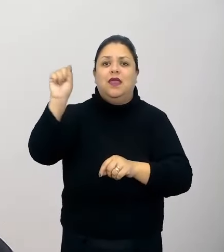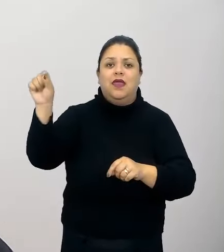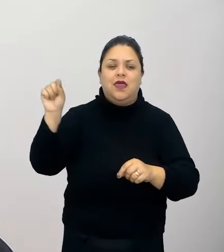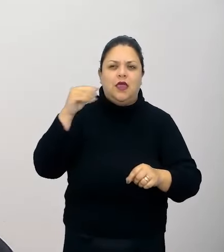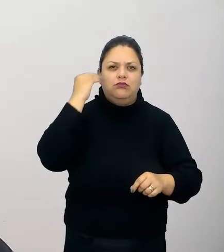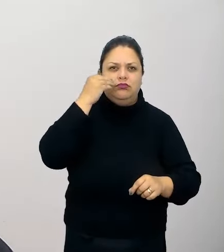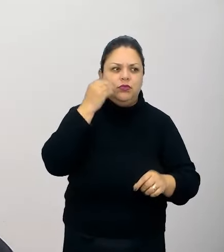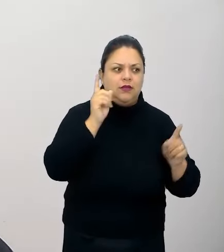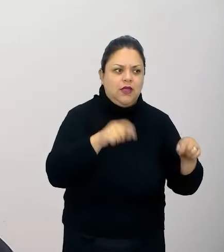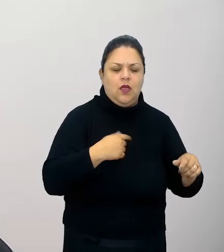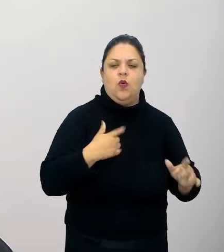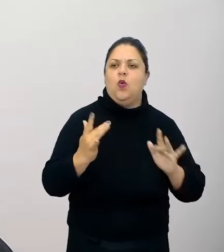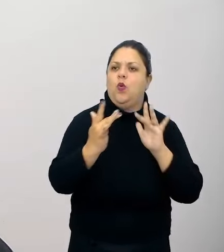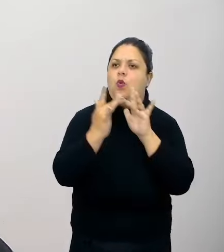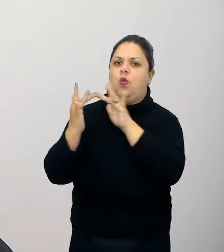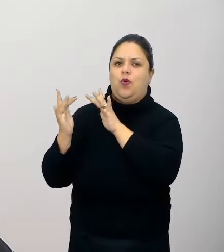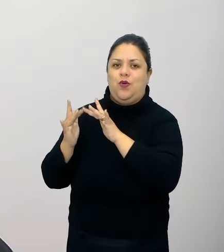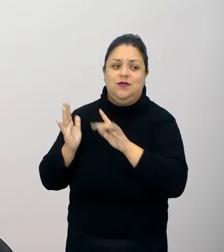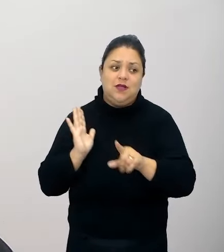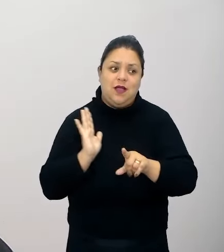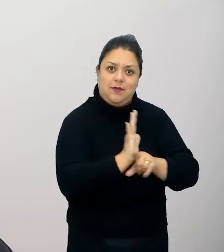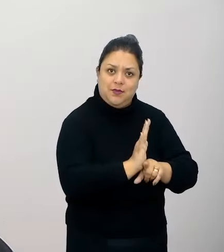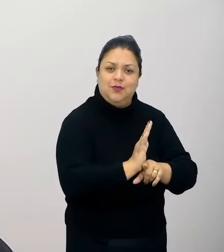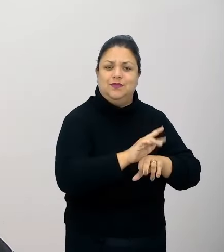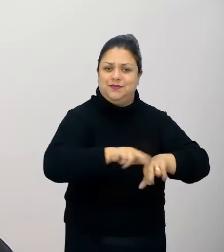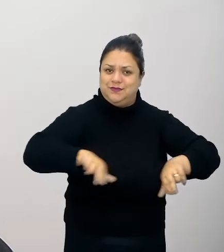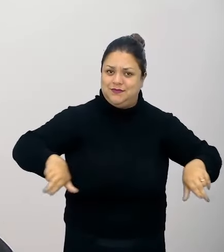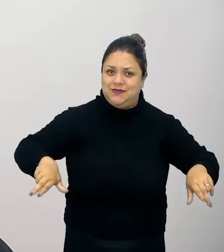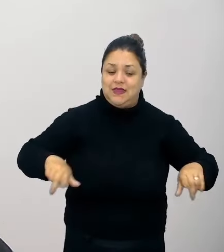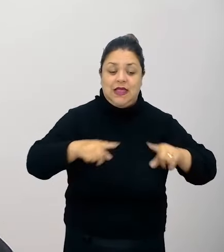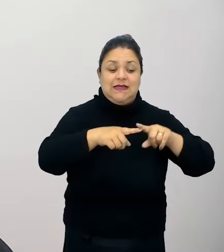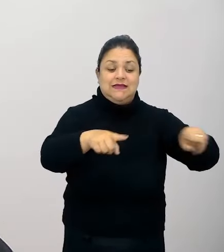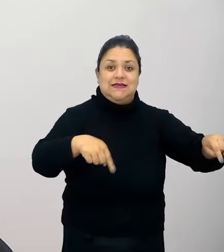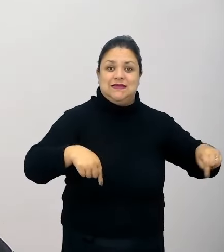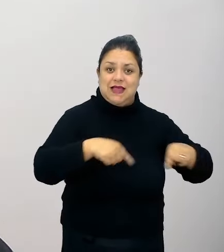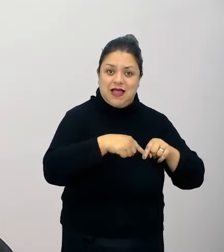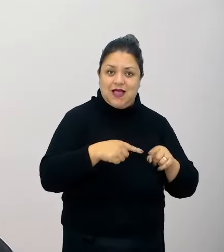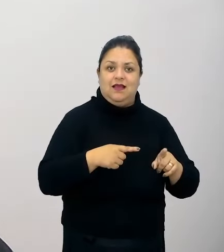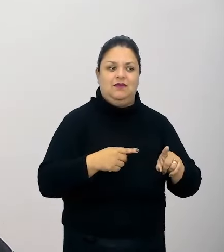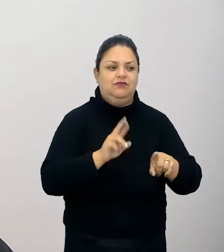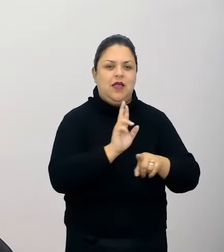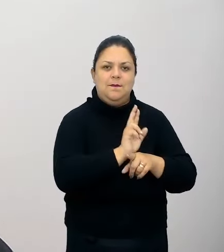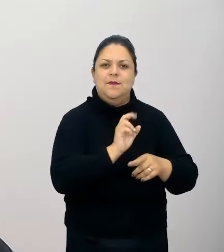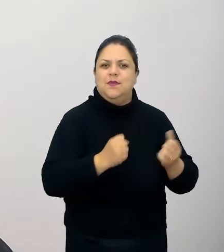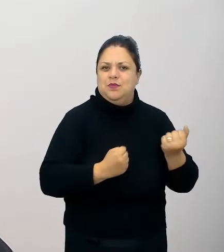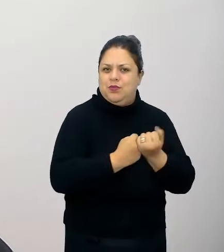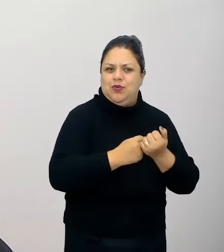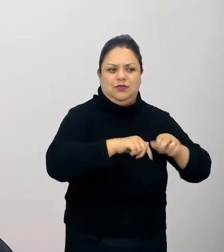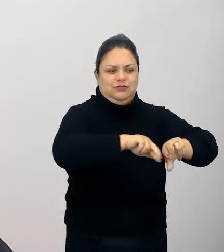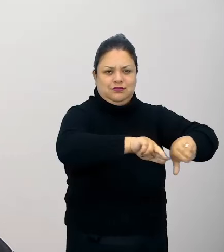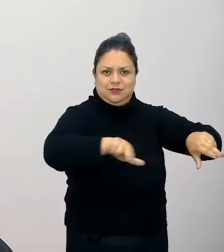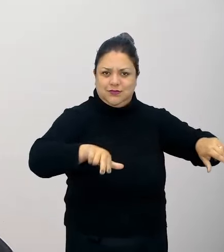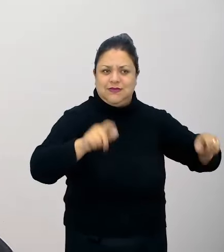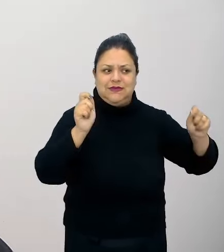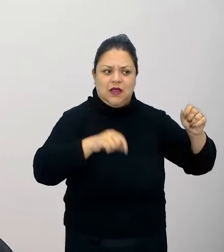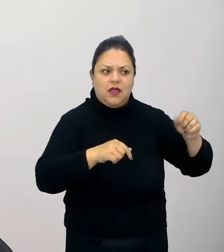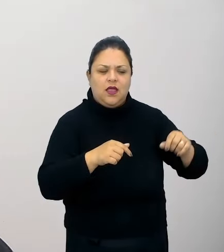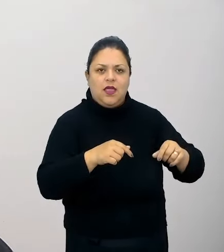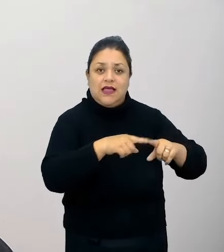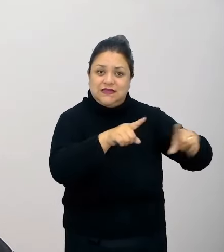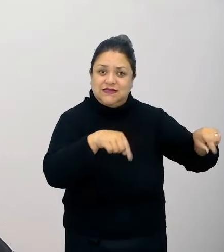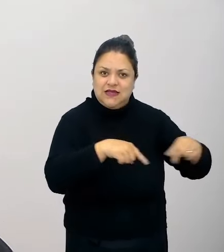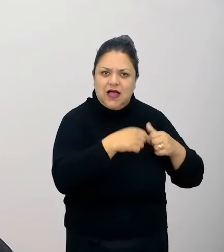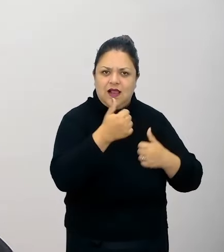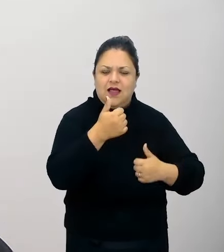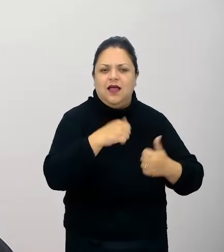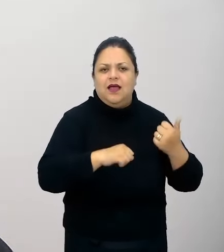esses alunos estão aí. Então, as salas de recursos, quanto são importantes para essa avaliação, para poder entender esse